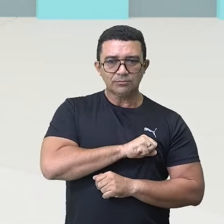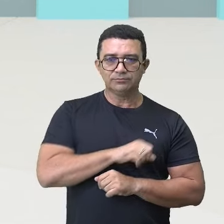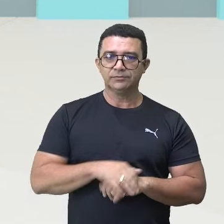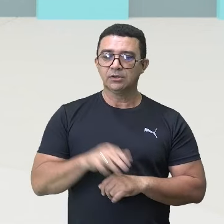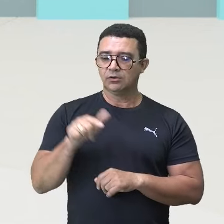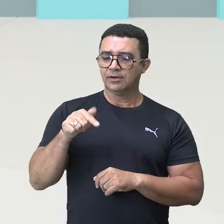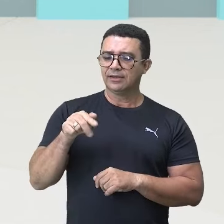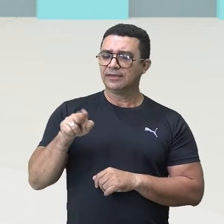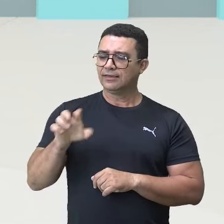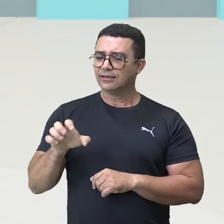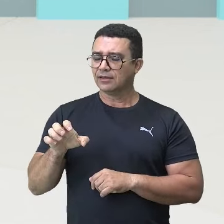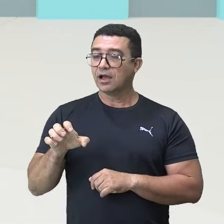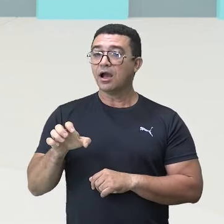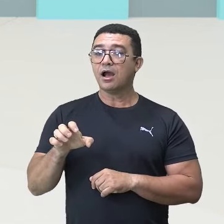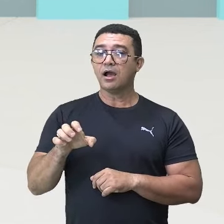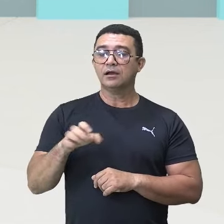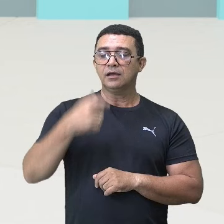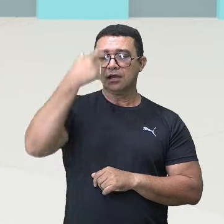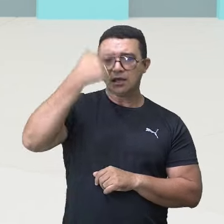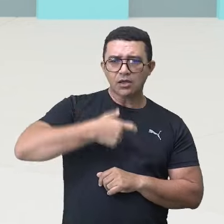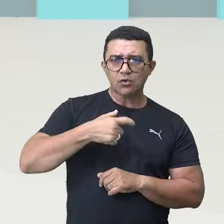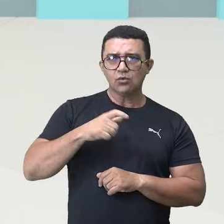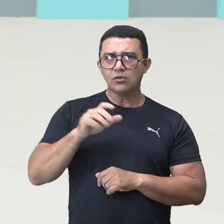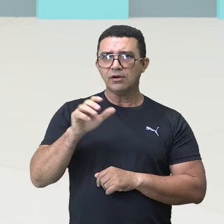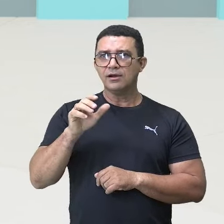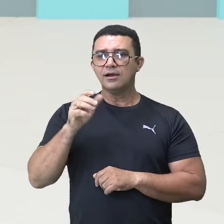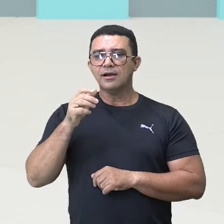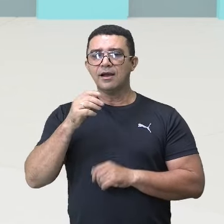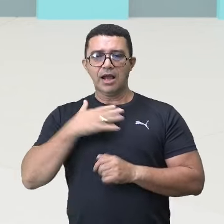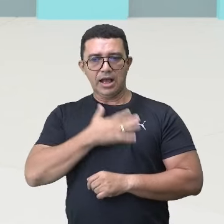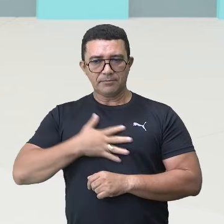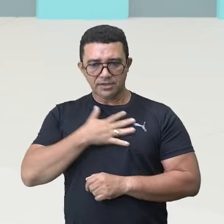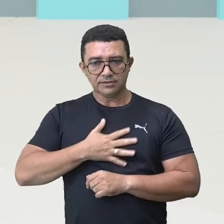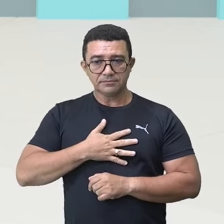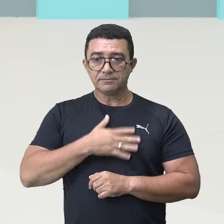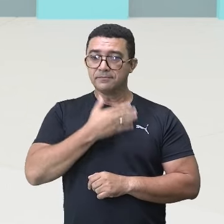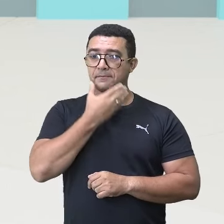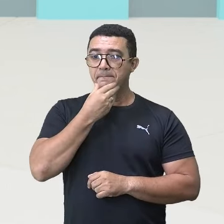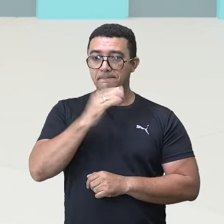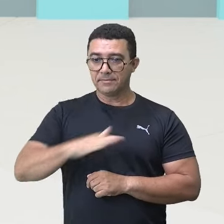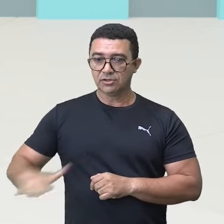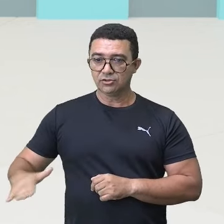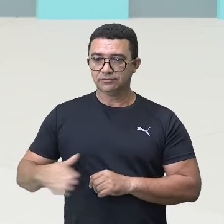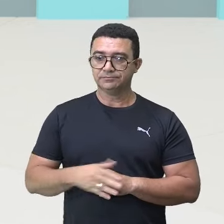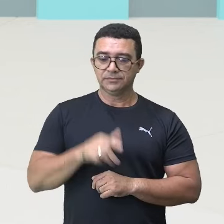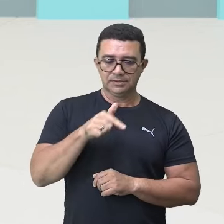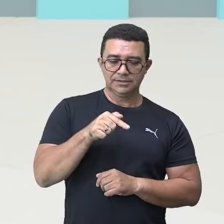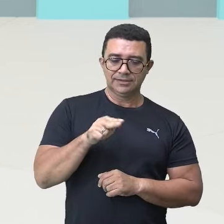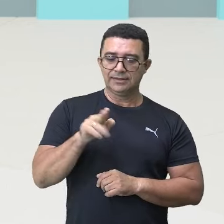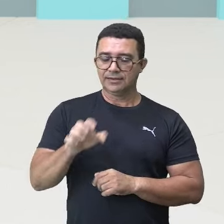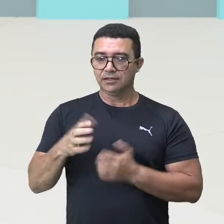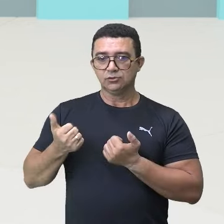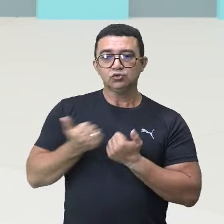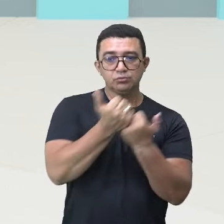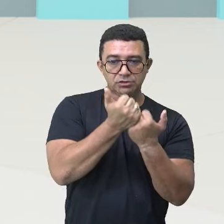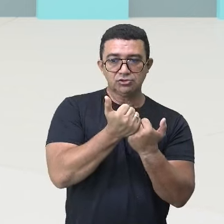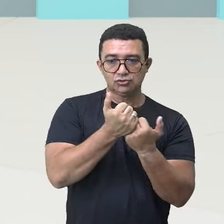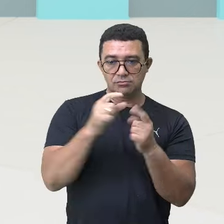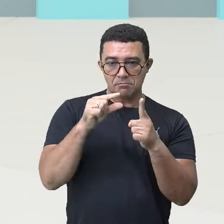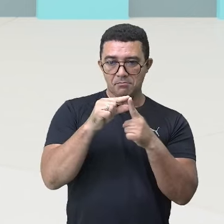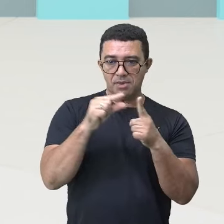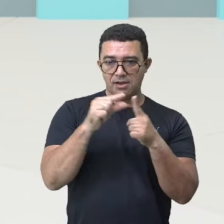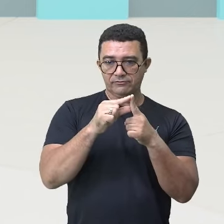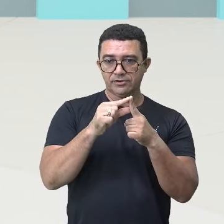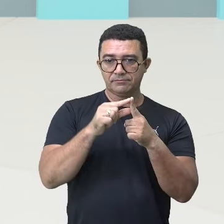assim eu amei o menino Beleza então o que está retomando e está